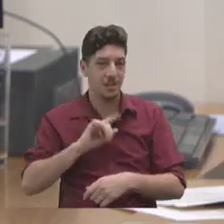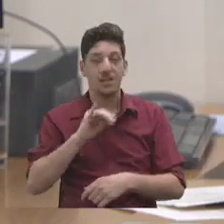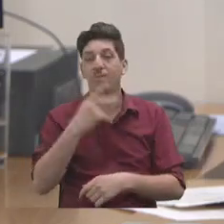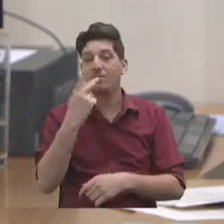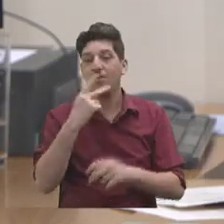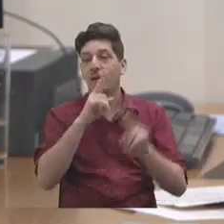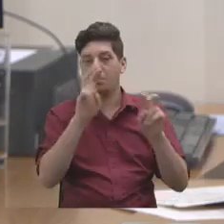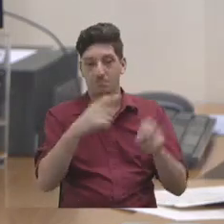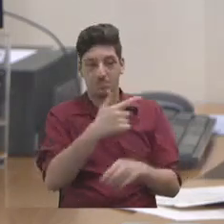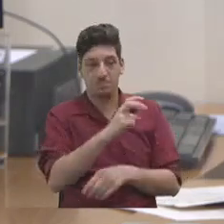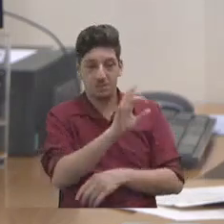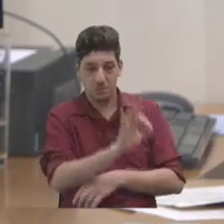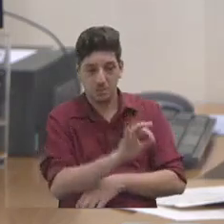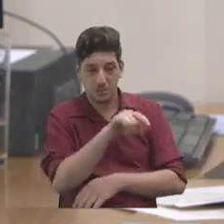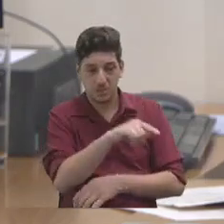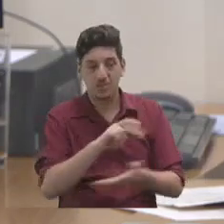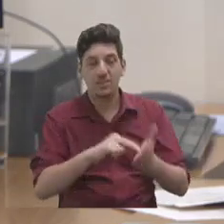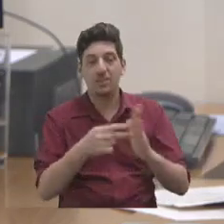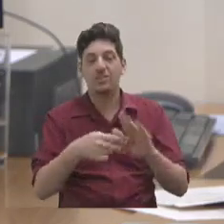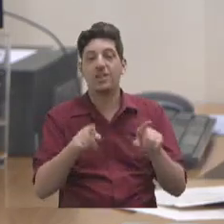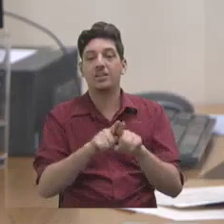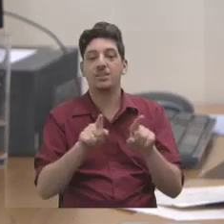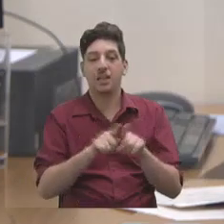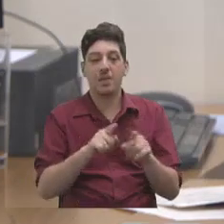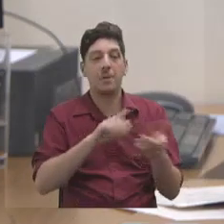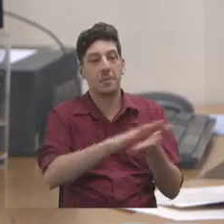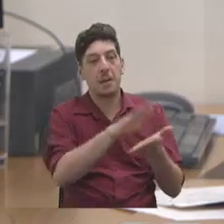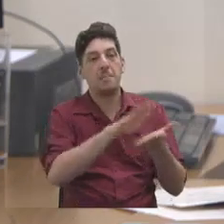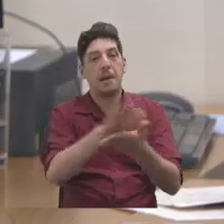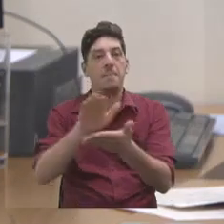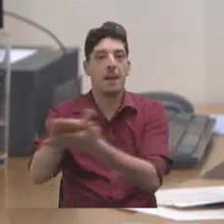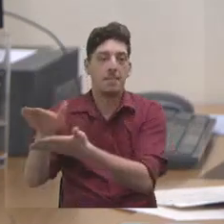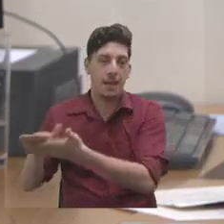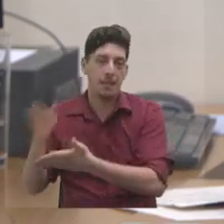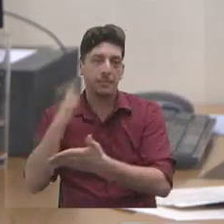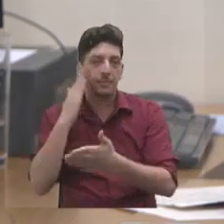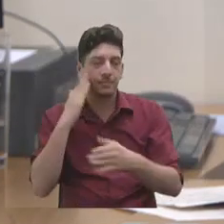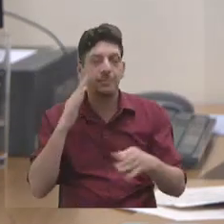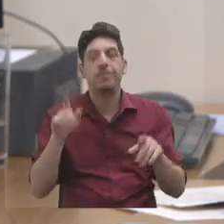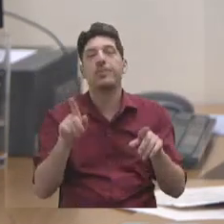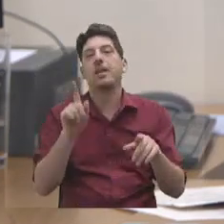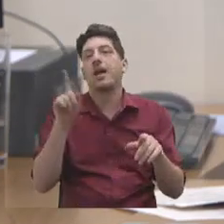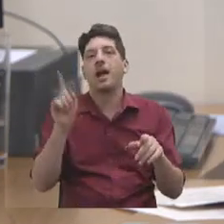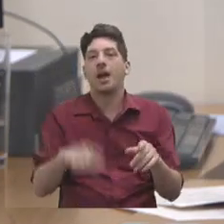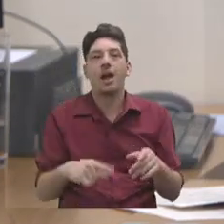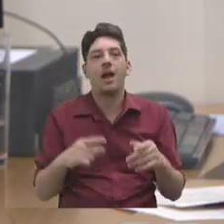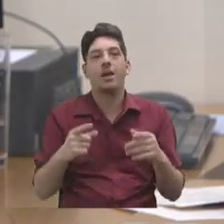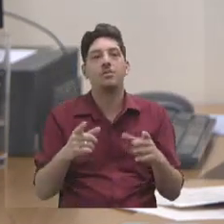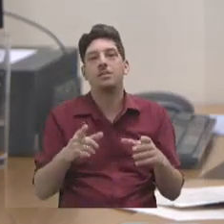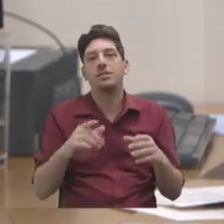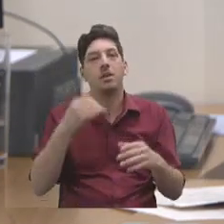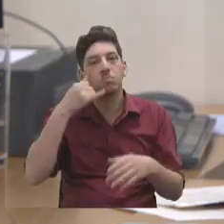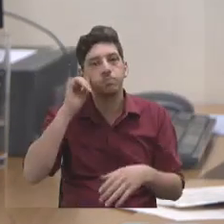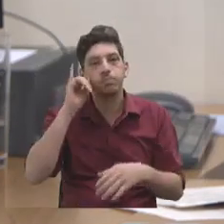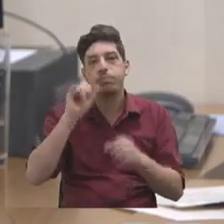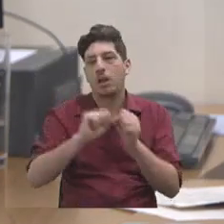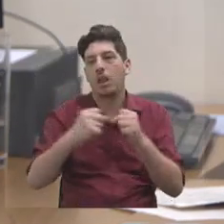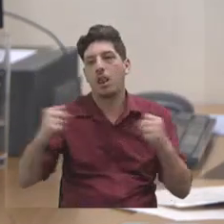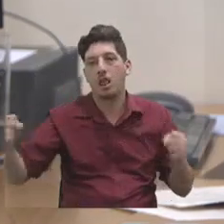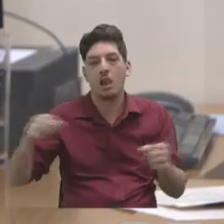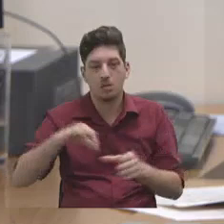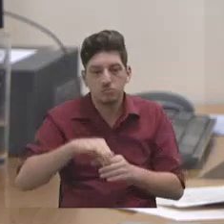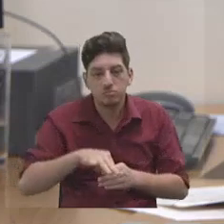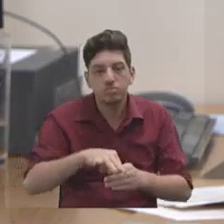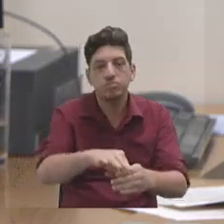número a gente fala também no escoamento das nossas Produções das nossas grandes lavouras né então para que